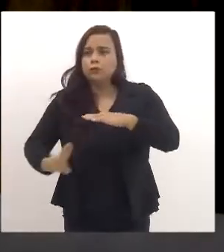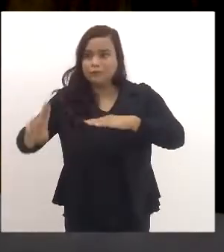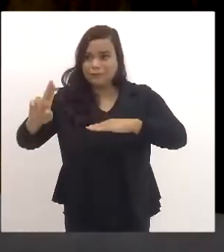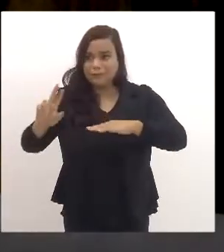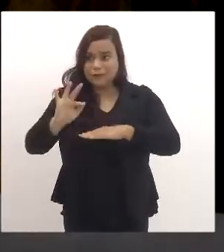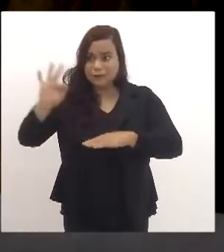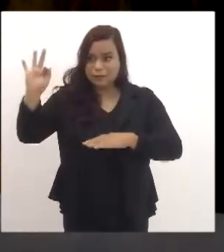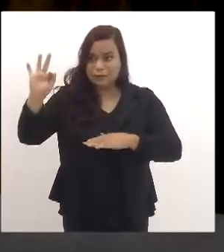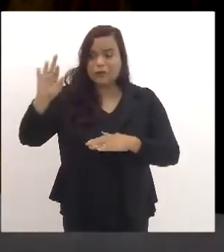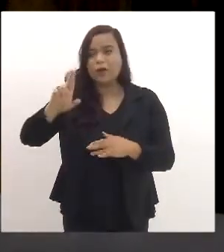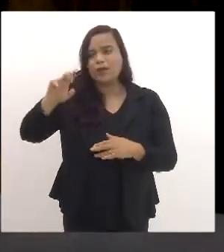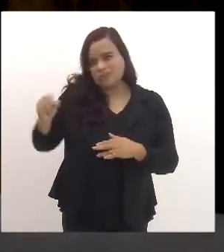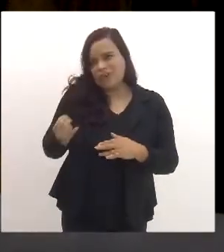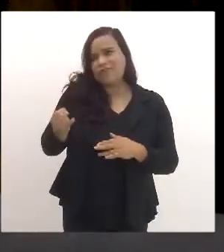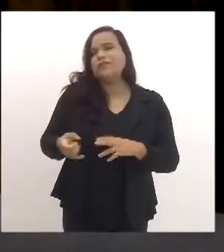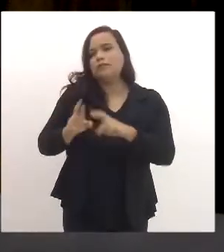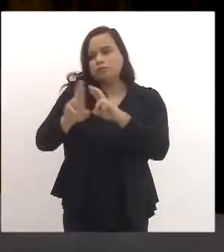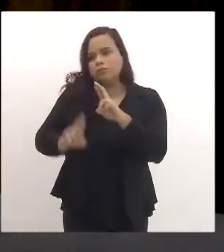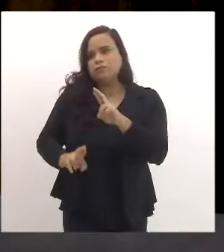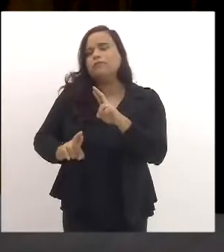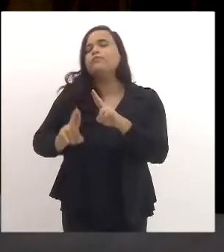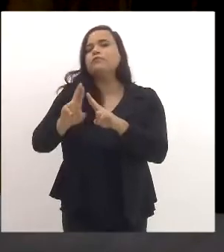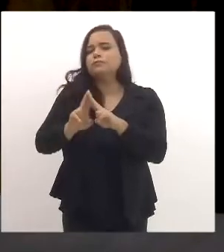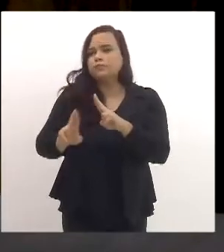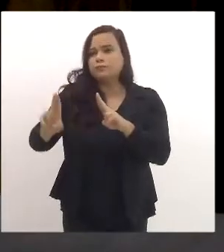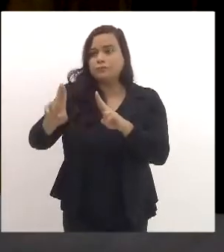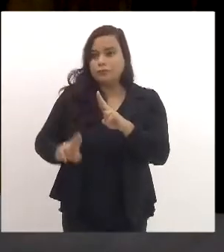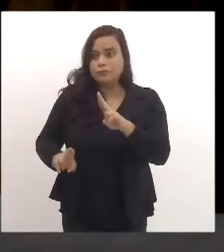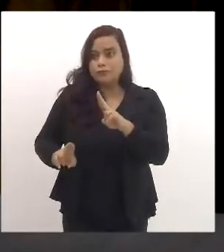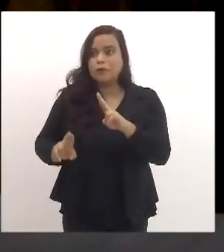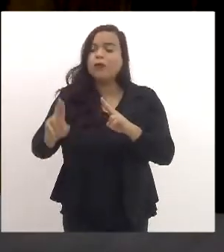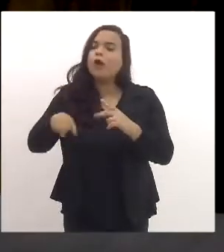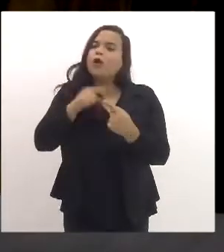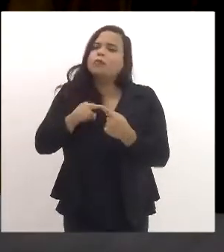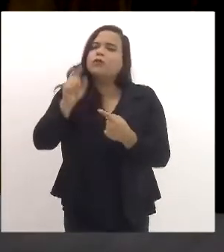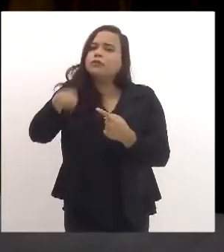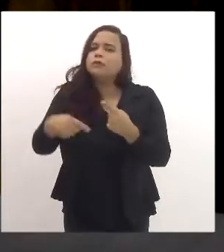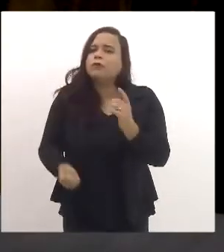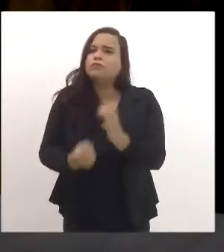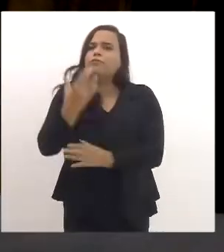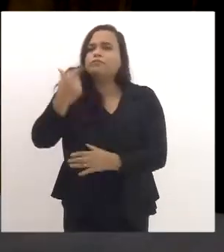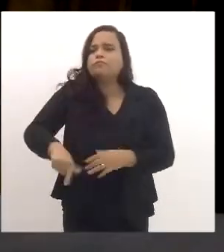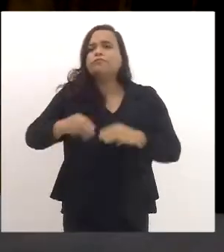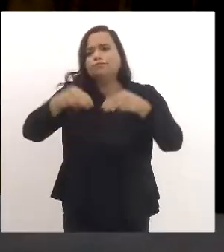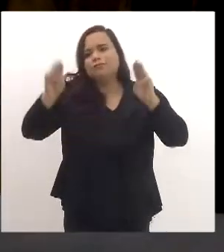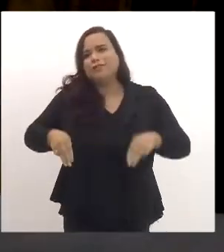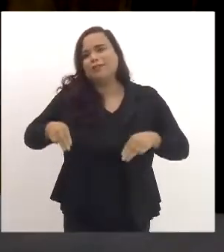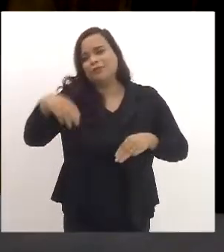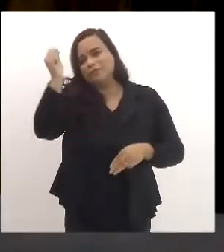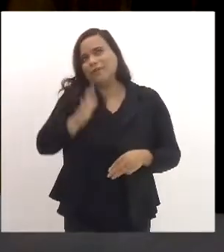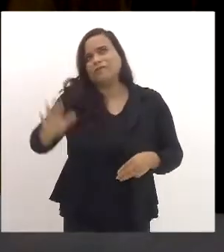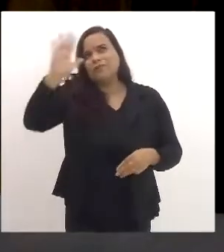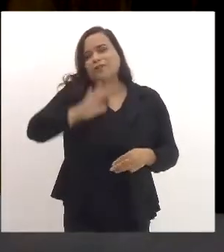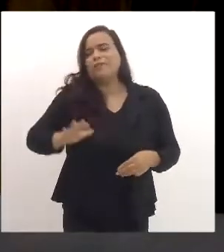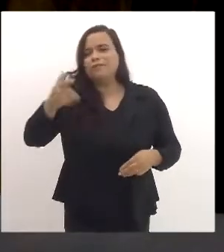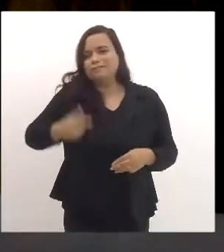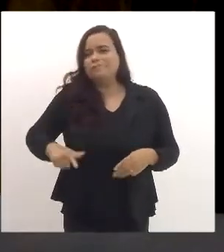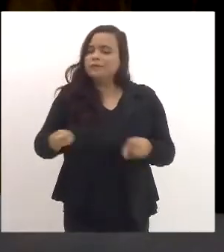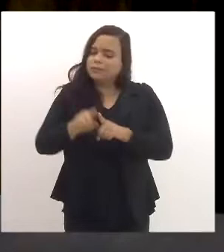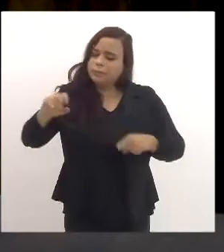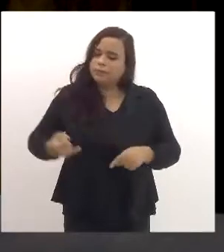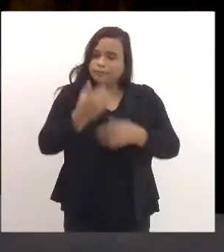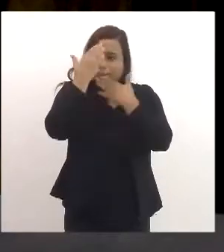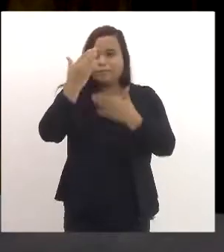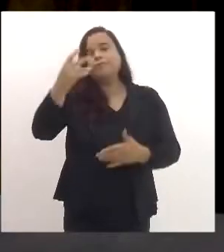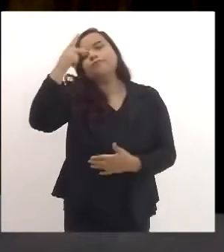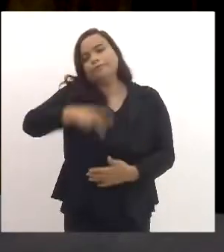Janeiro, no sentido de reconstruir o Museu Nacional. Aproveito esse momento para agradecer a presidência da Alerj